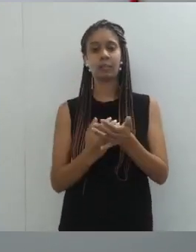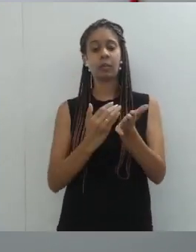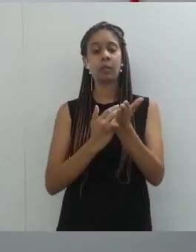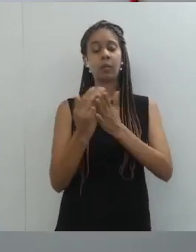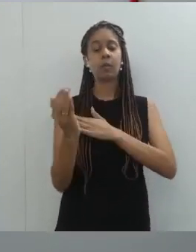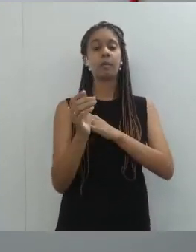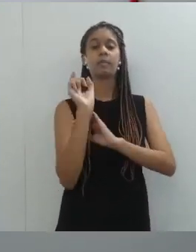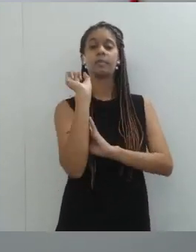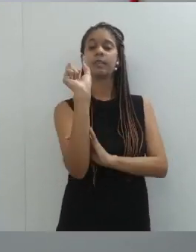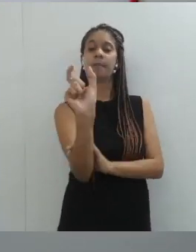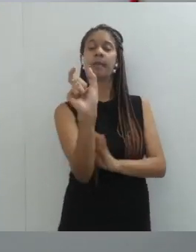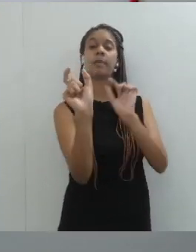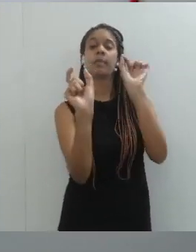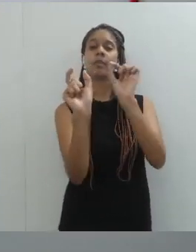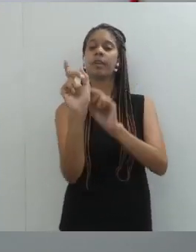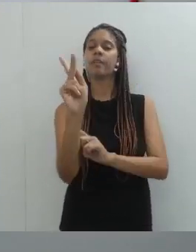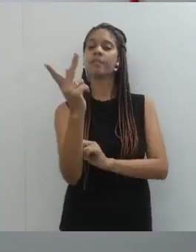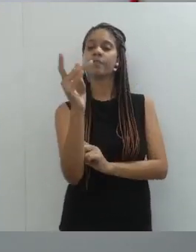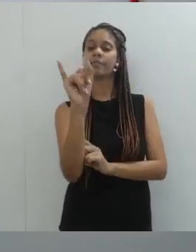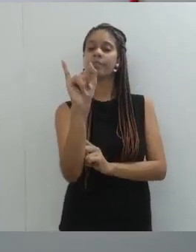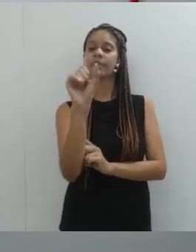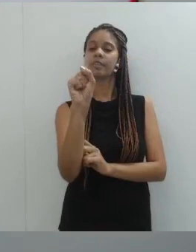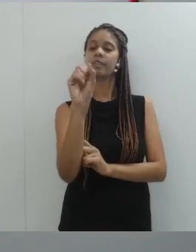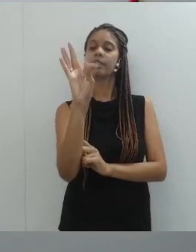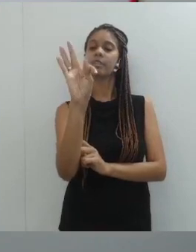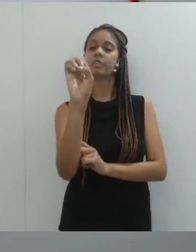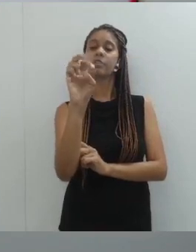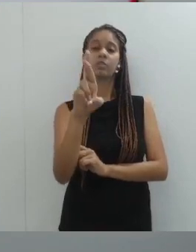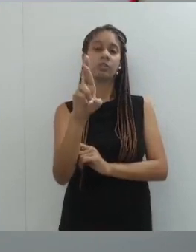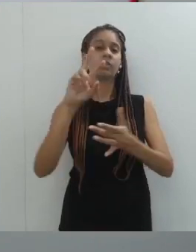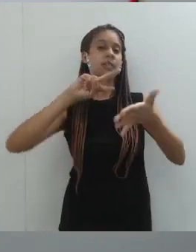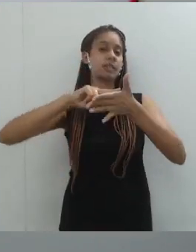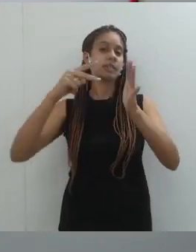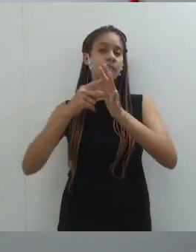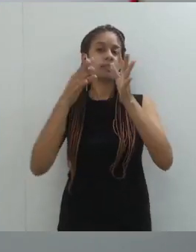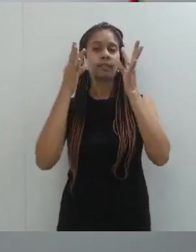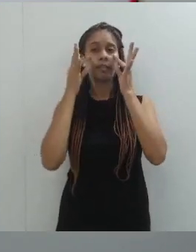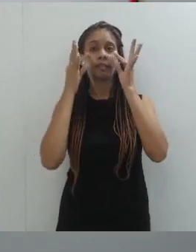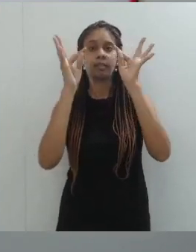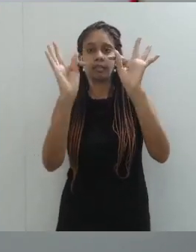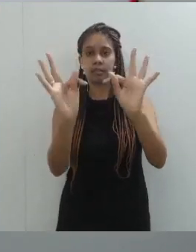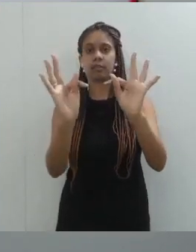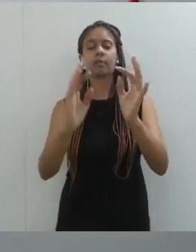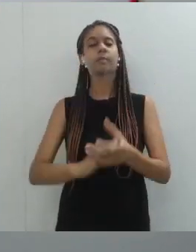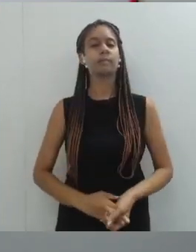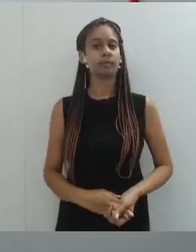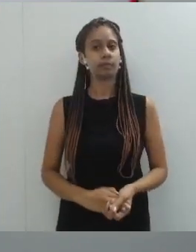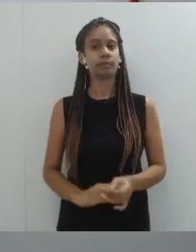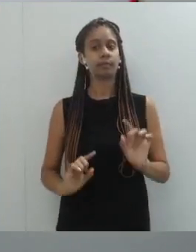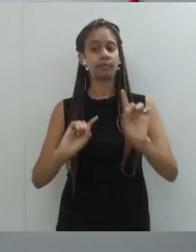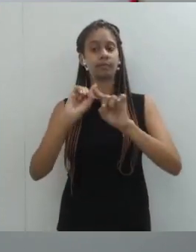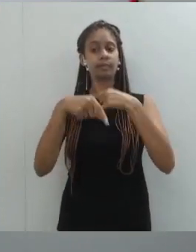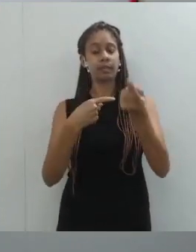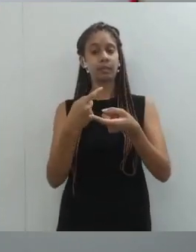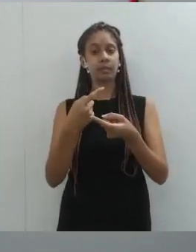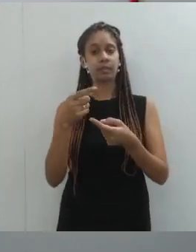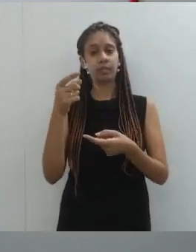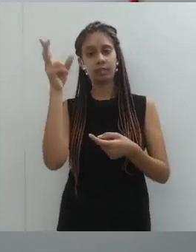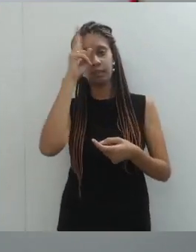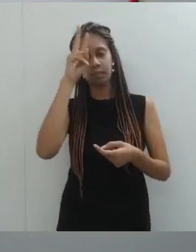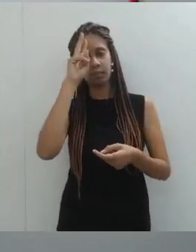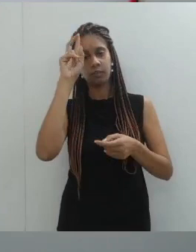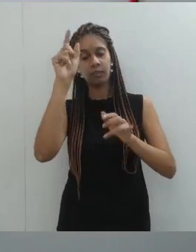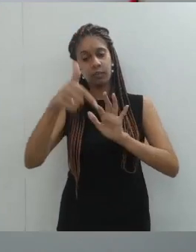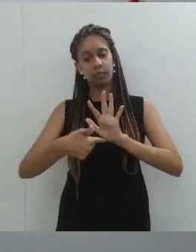histor, que é uma palavra grega que significa testemunho. Depois, a história foi